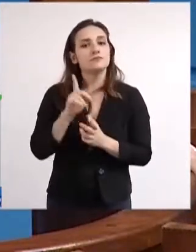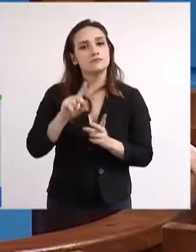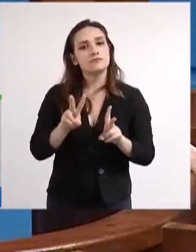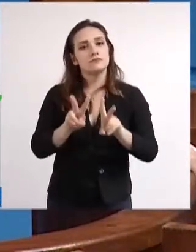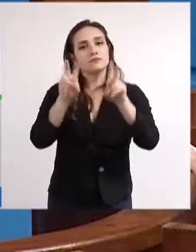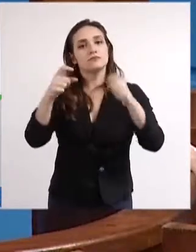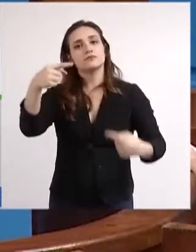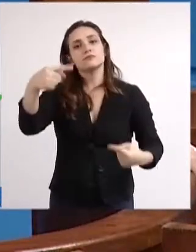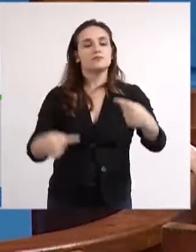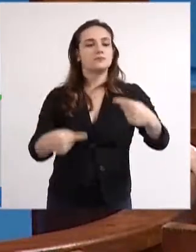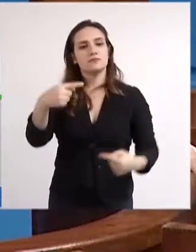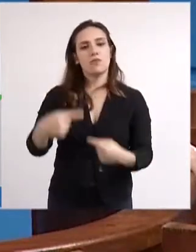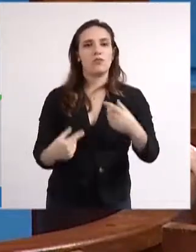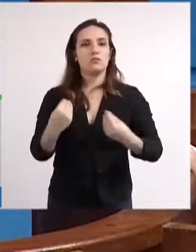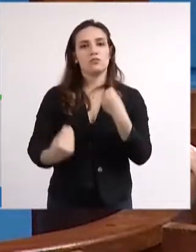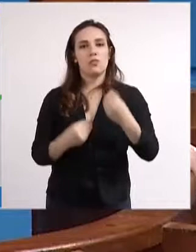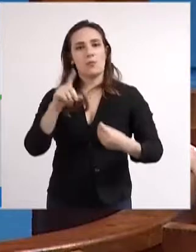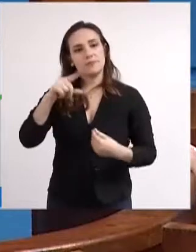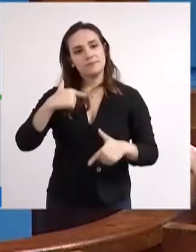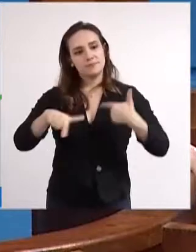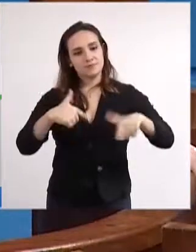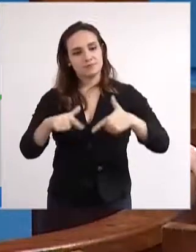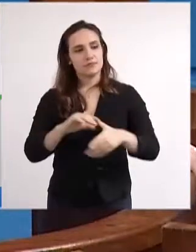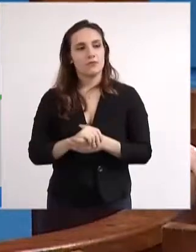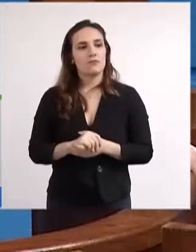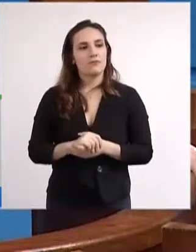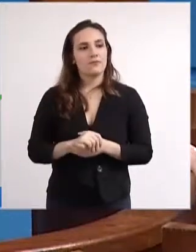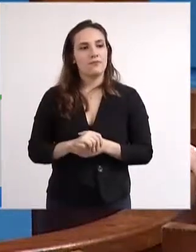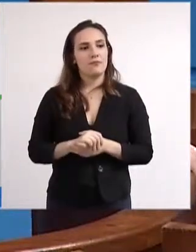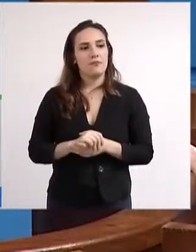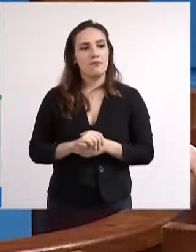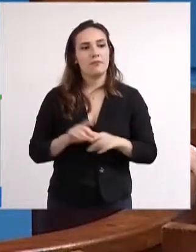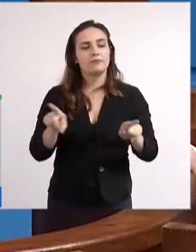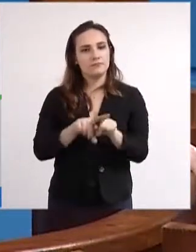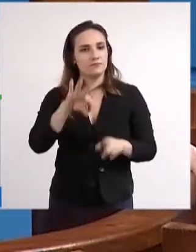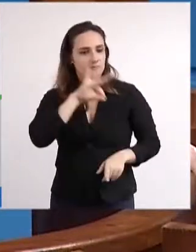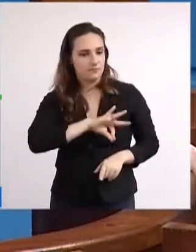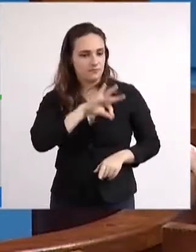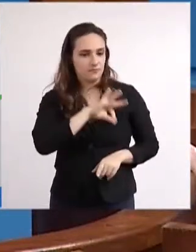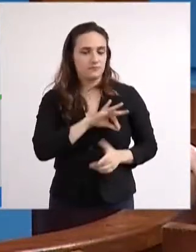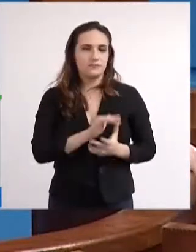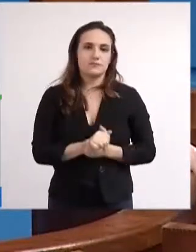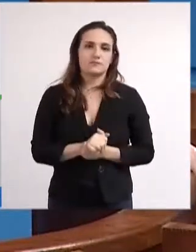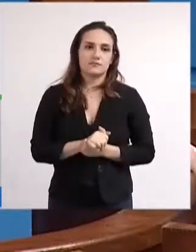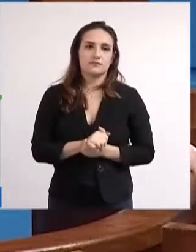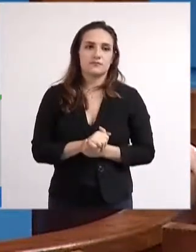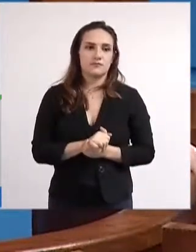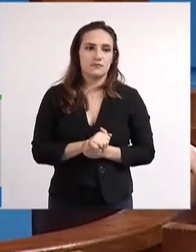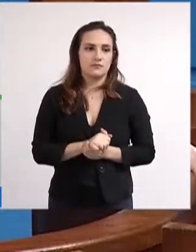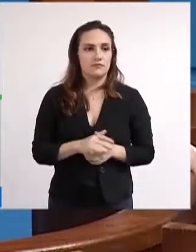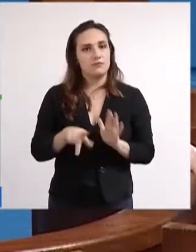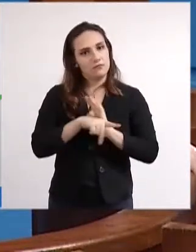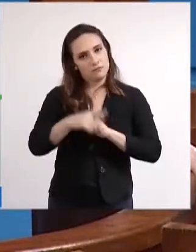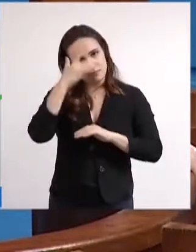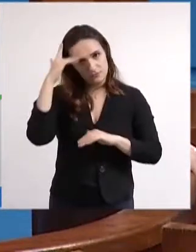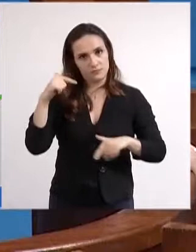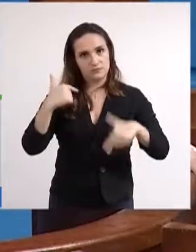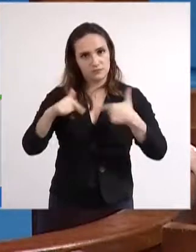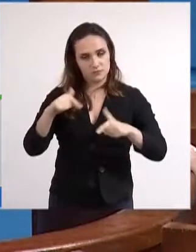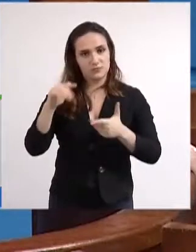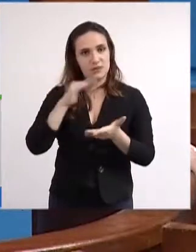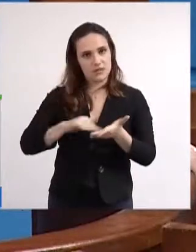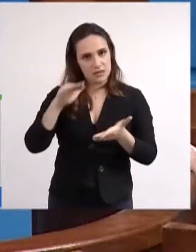debater as condições de trabalho e a situação salarial dos servidores administrativos